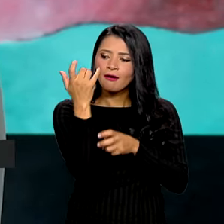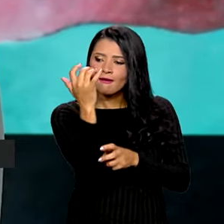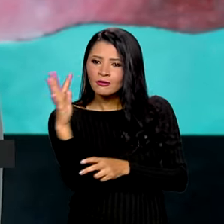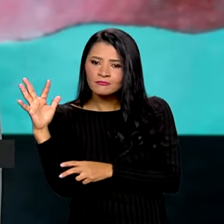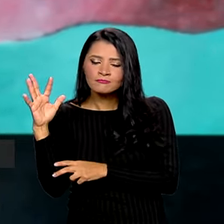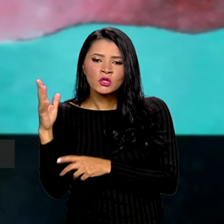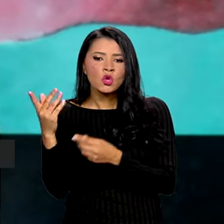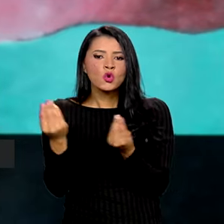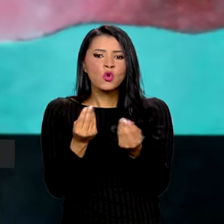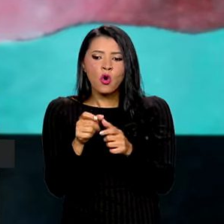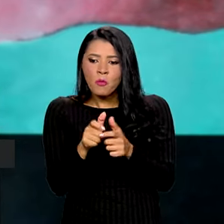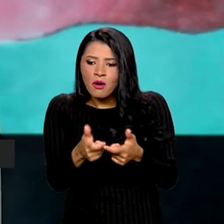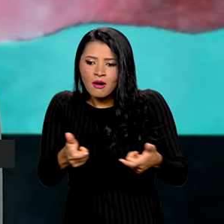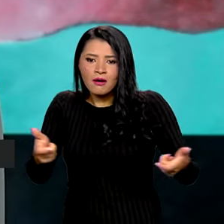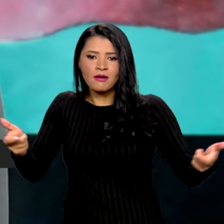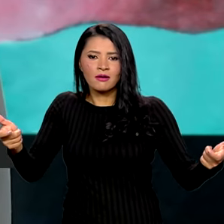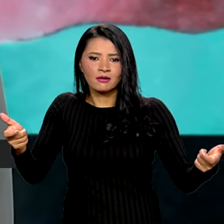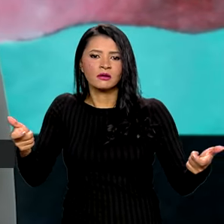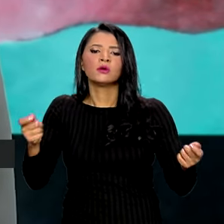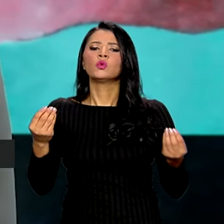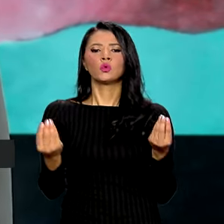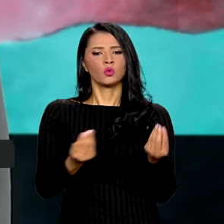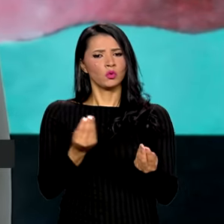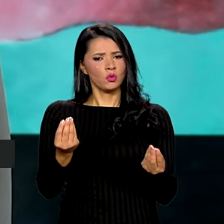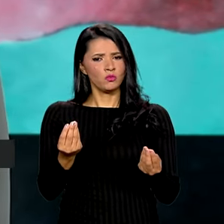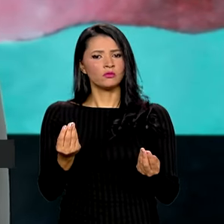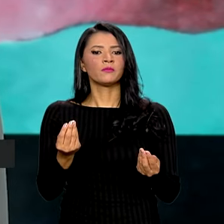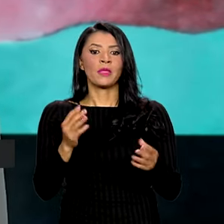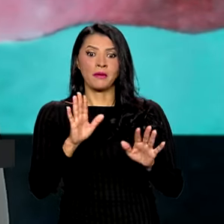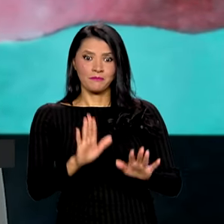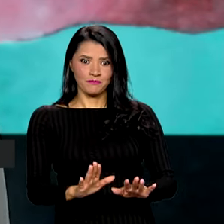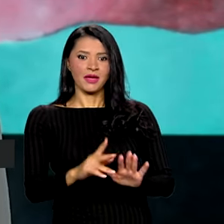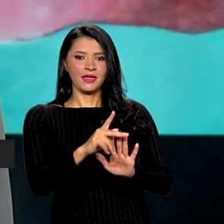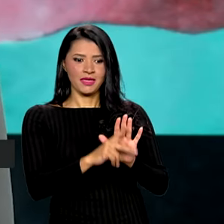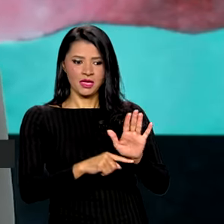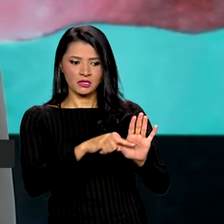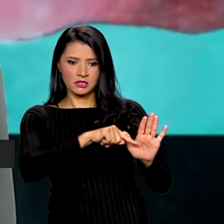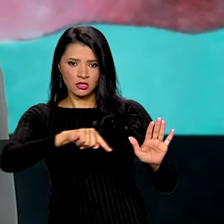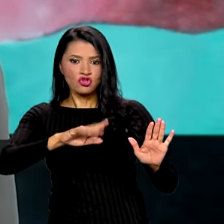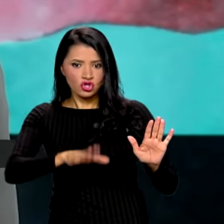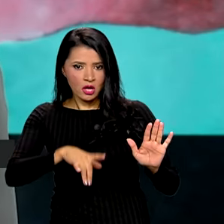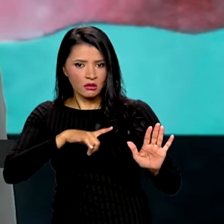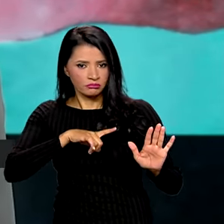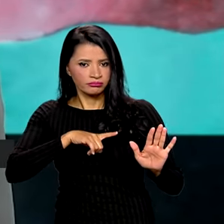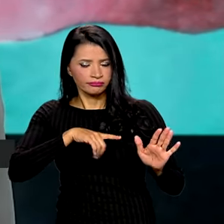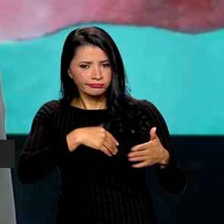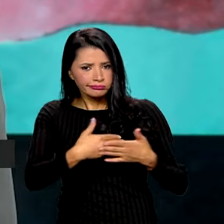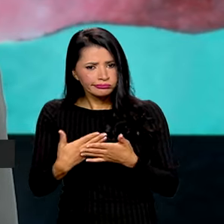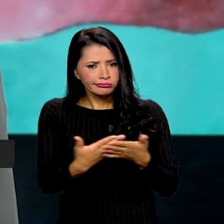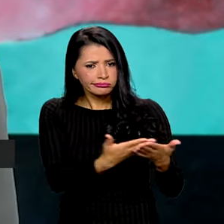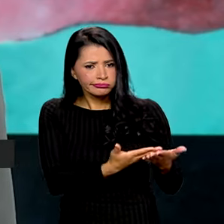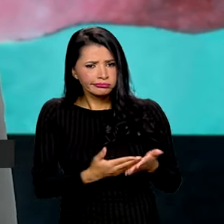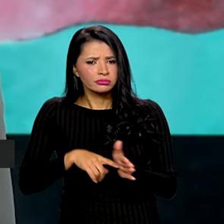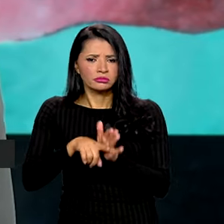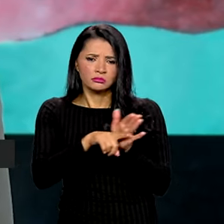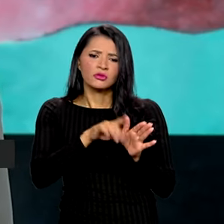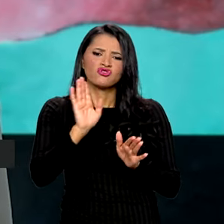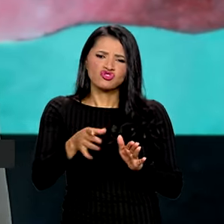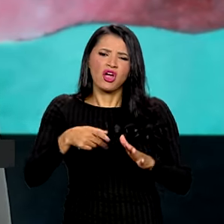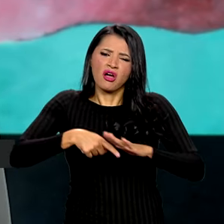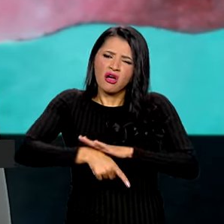como ampliar. De qualquer forma, esses que já estão em curso já são muito densos,